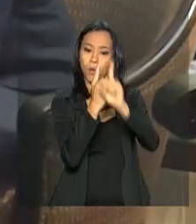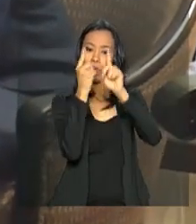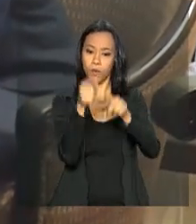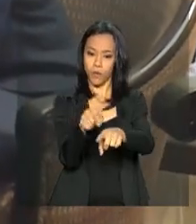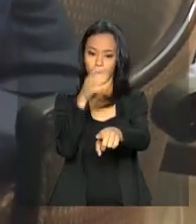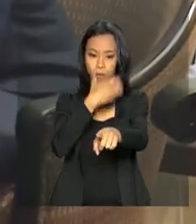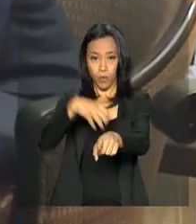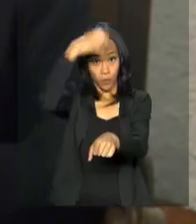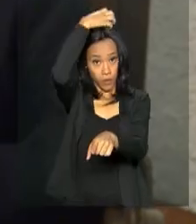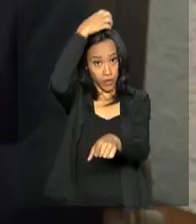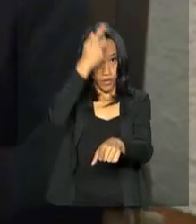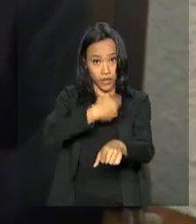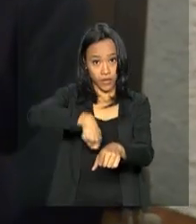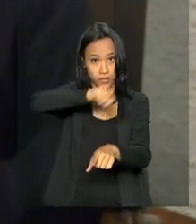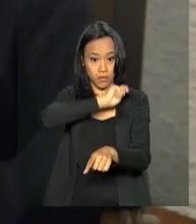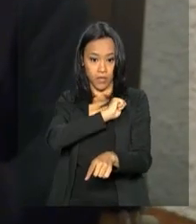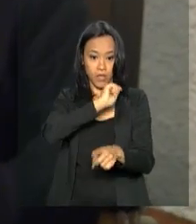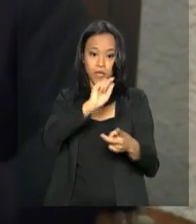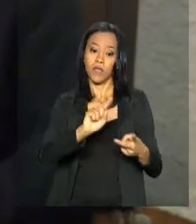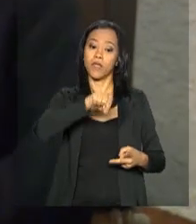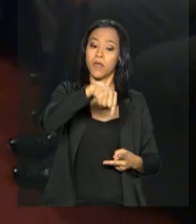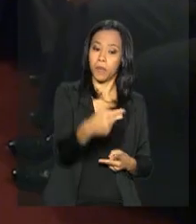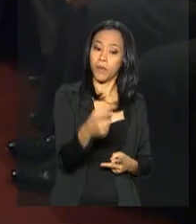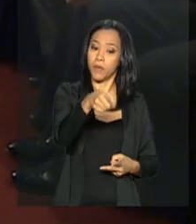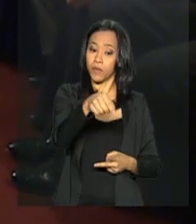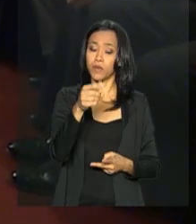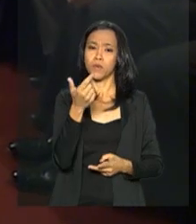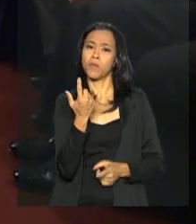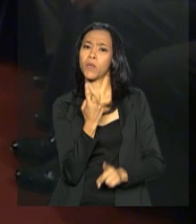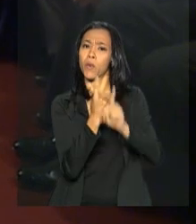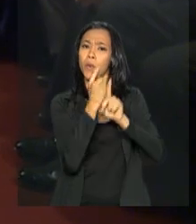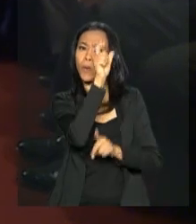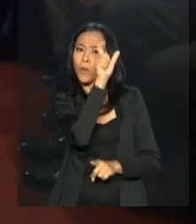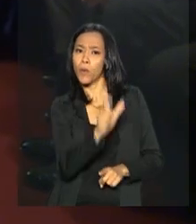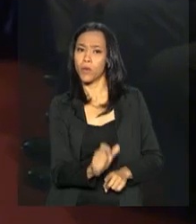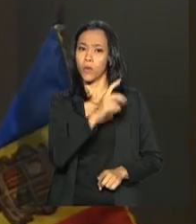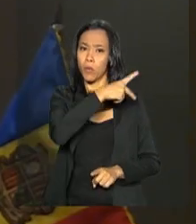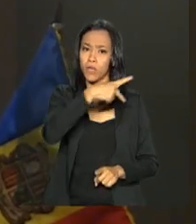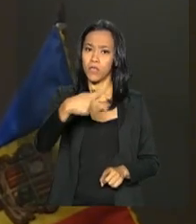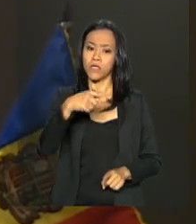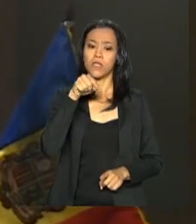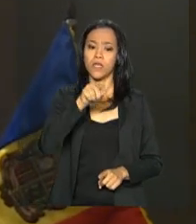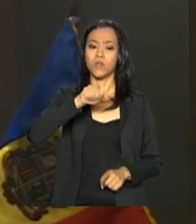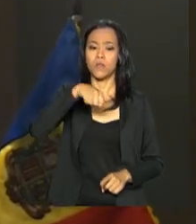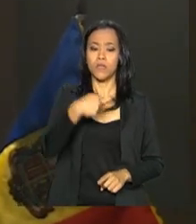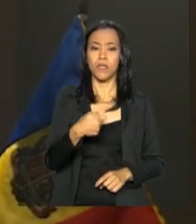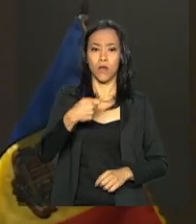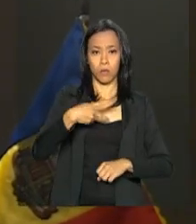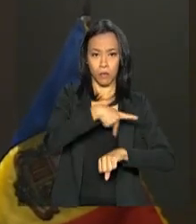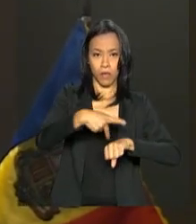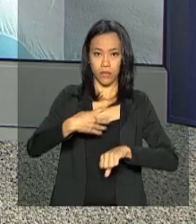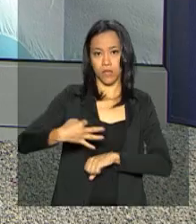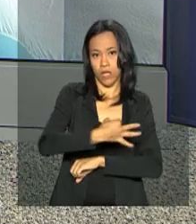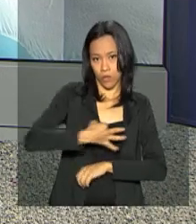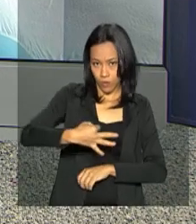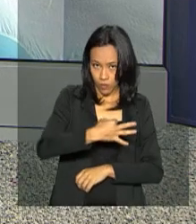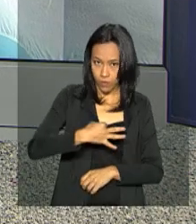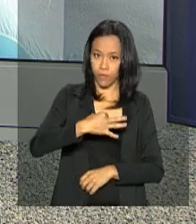felipe sexto depois foi a vez de um encontro com o presidente de andorra antoni martí pt